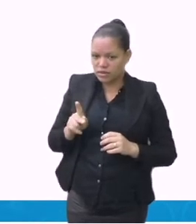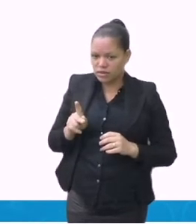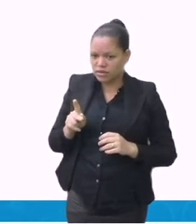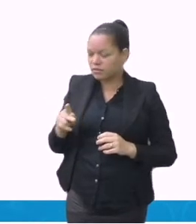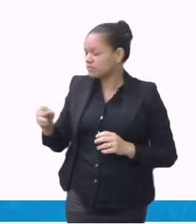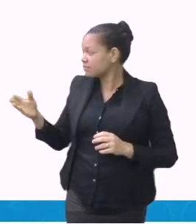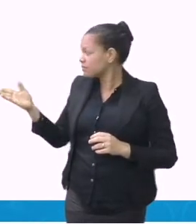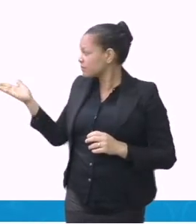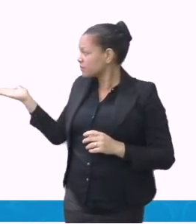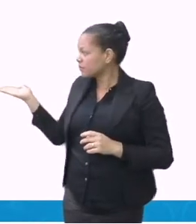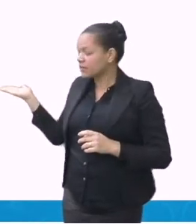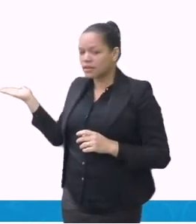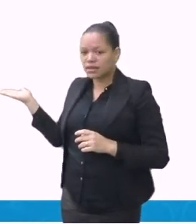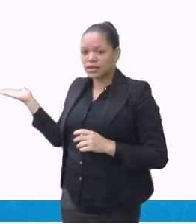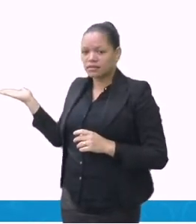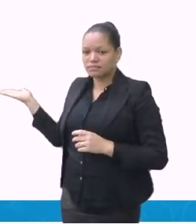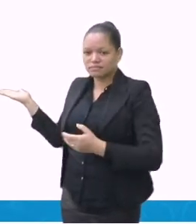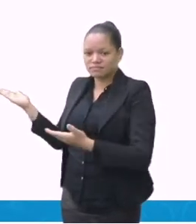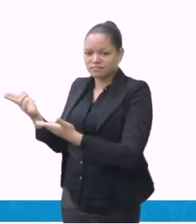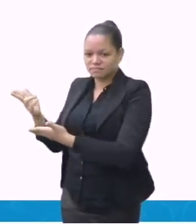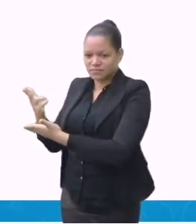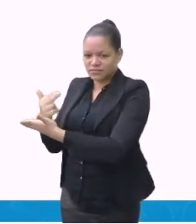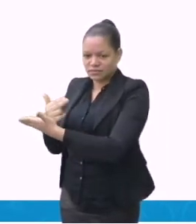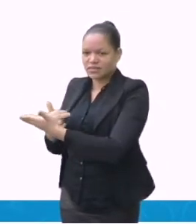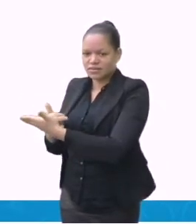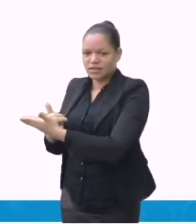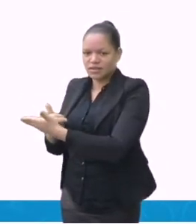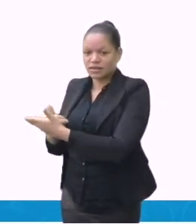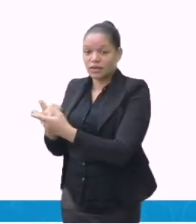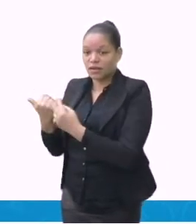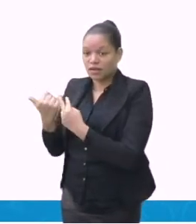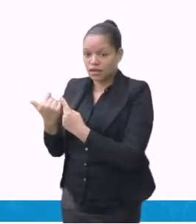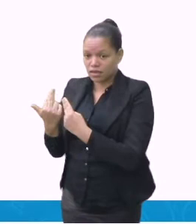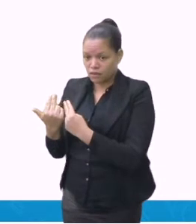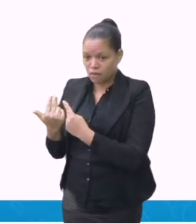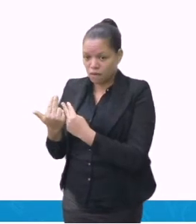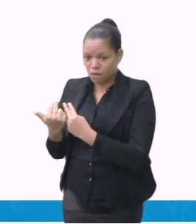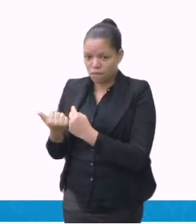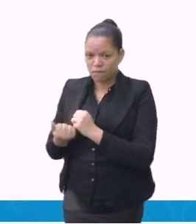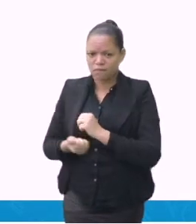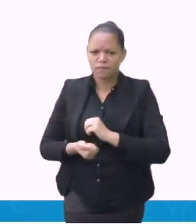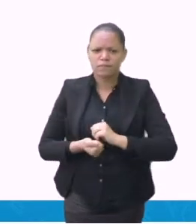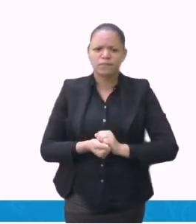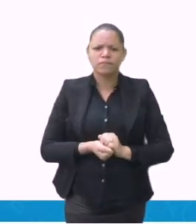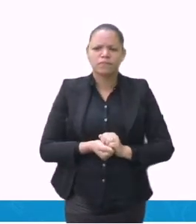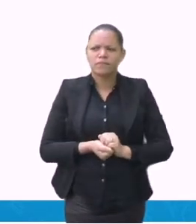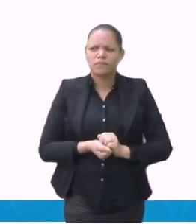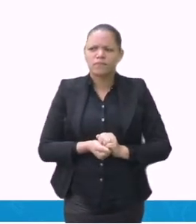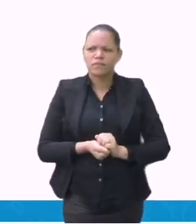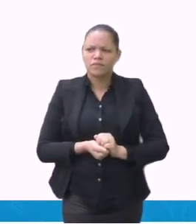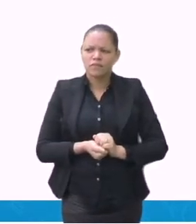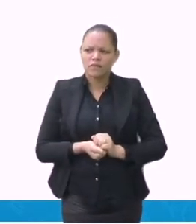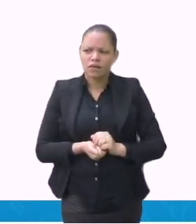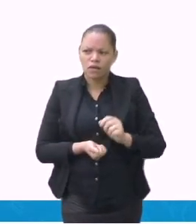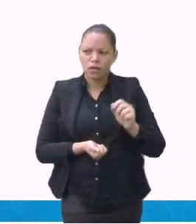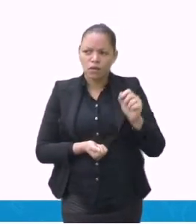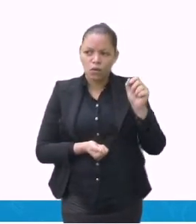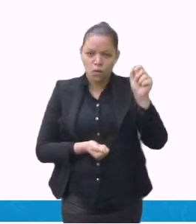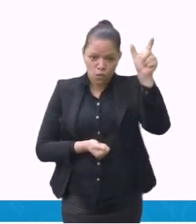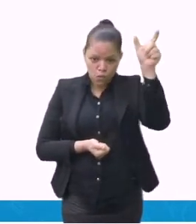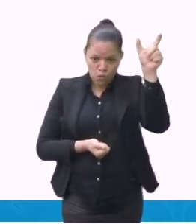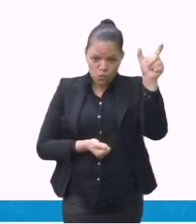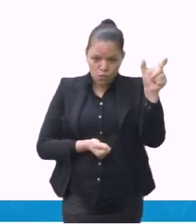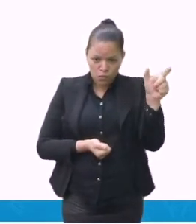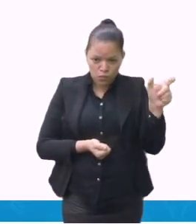vocês, tá? Então, aqui, ó, coluna e linha. Qual vai ser a coluna? Onde está representado com a letra aqui,